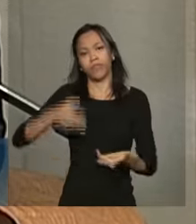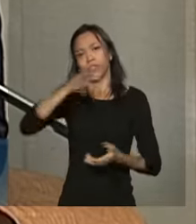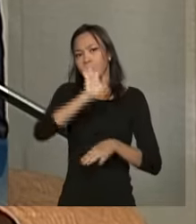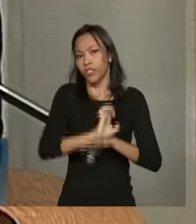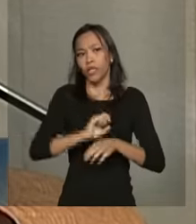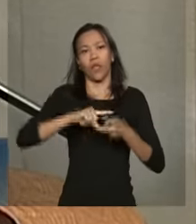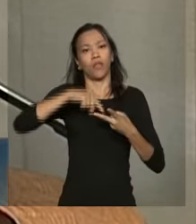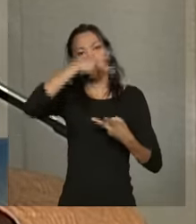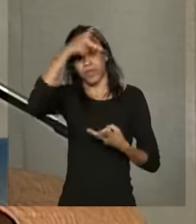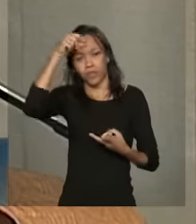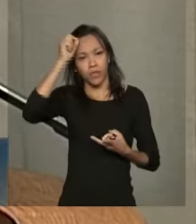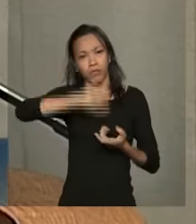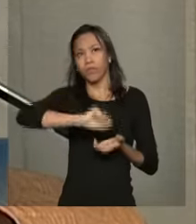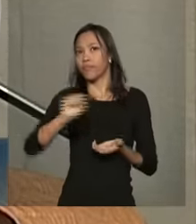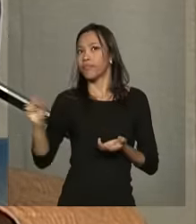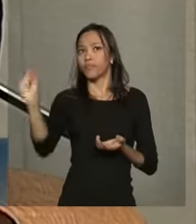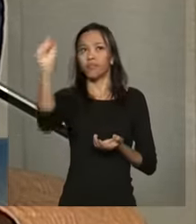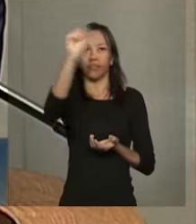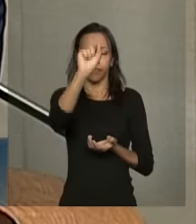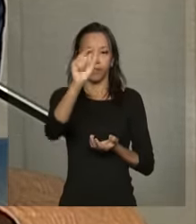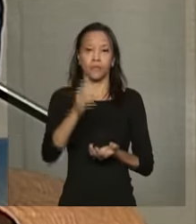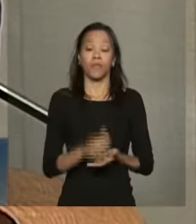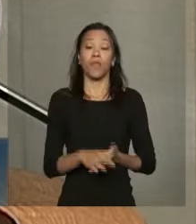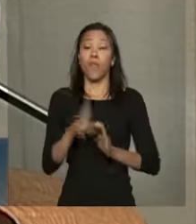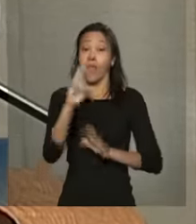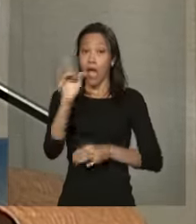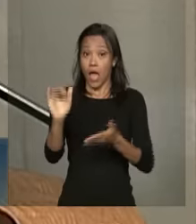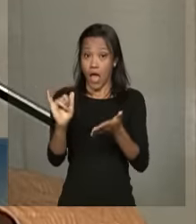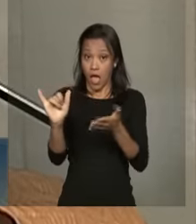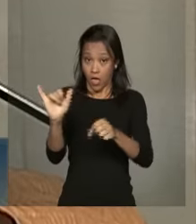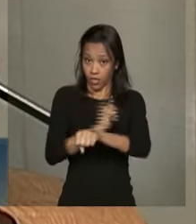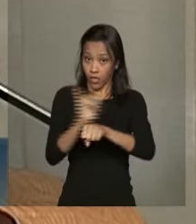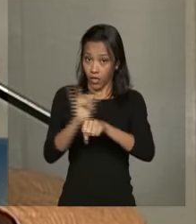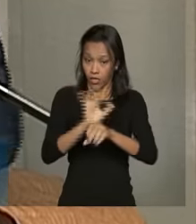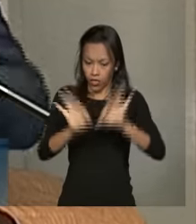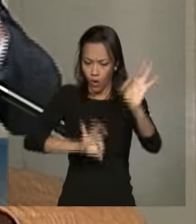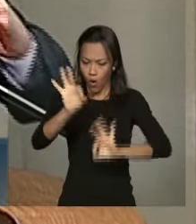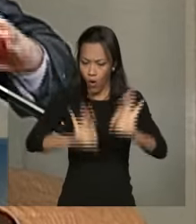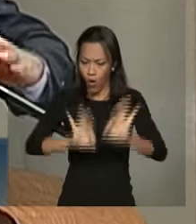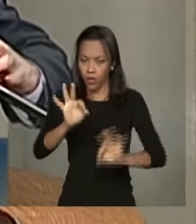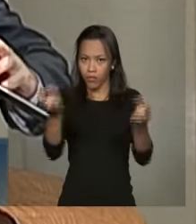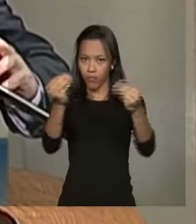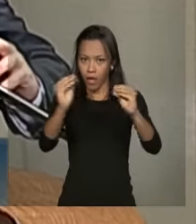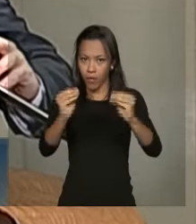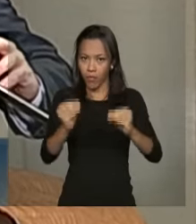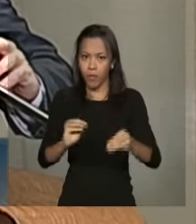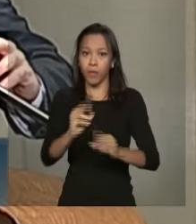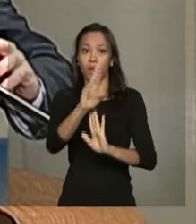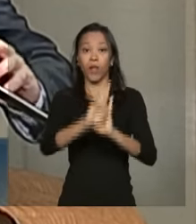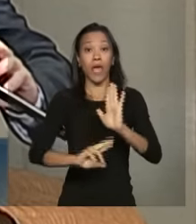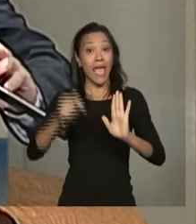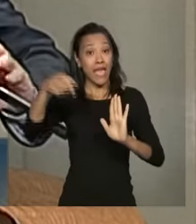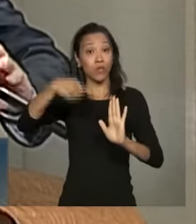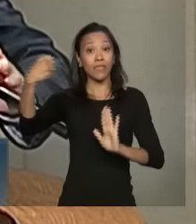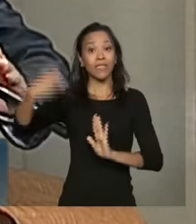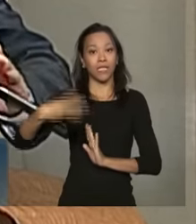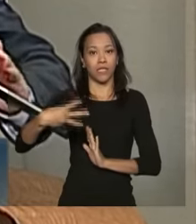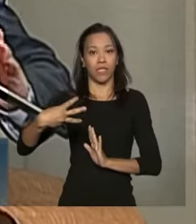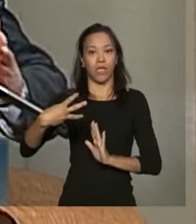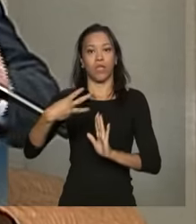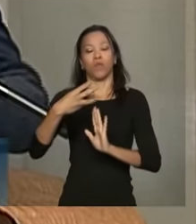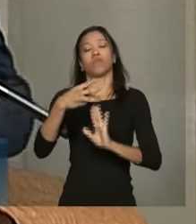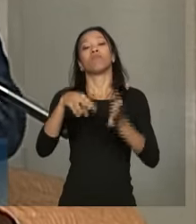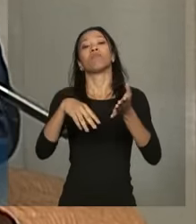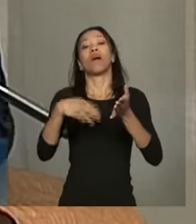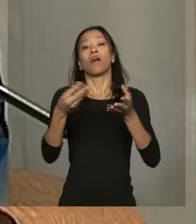sociedade civil a metodologia do relatório é igual a dos outros anos anteriores Esse é o terceiro relatório e